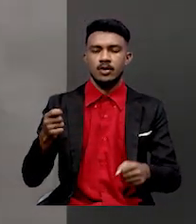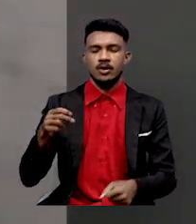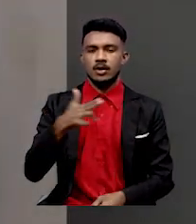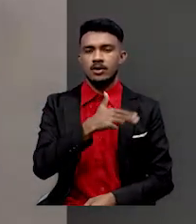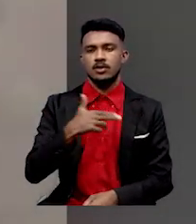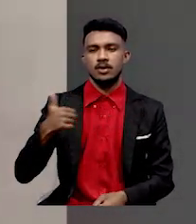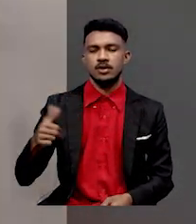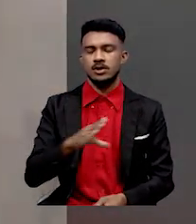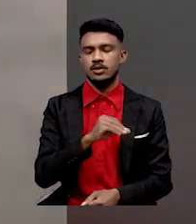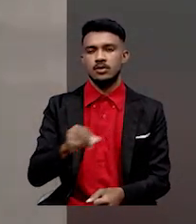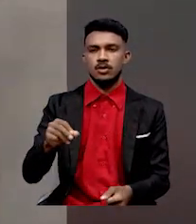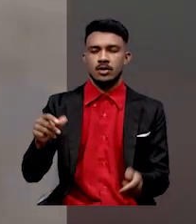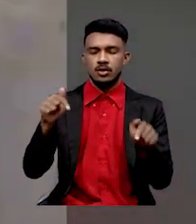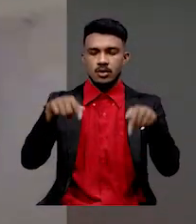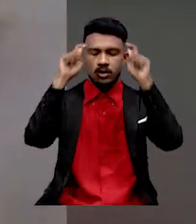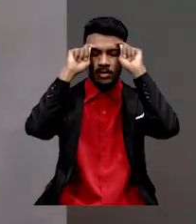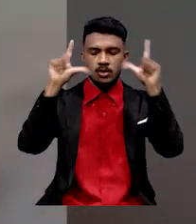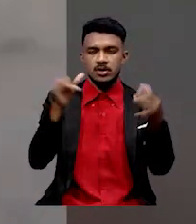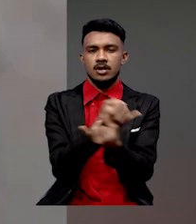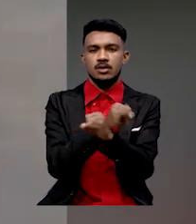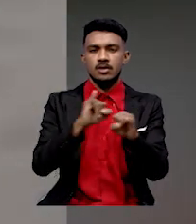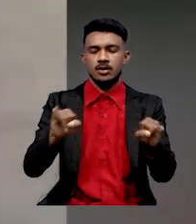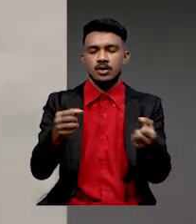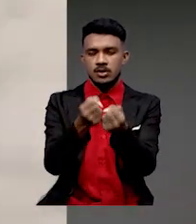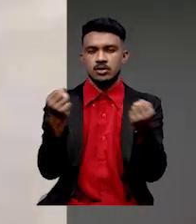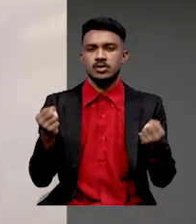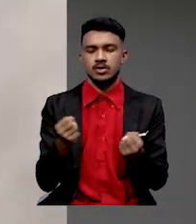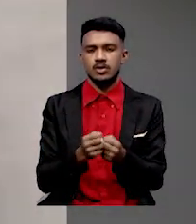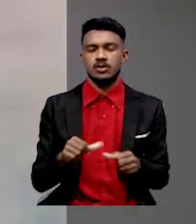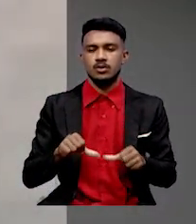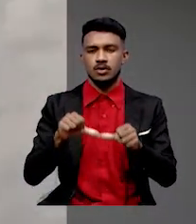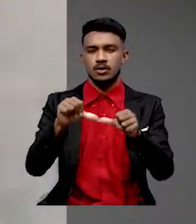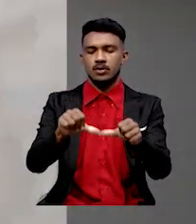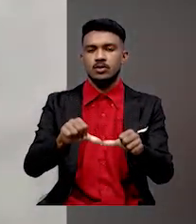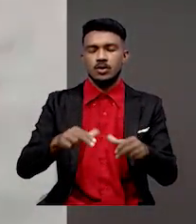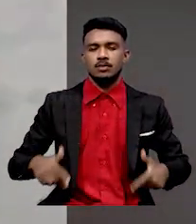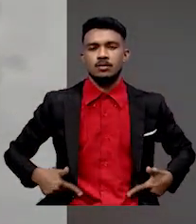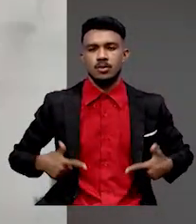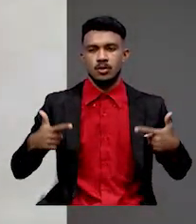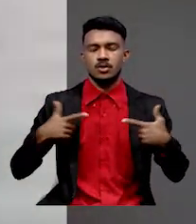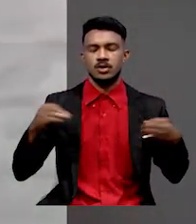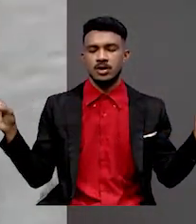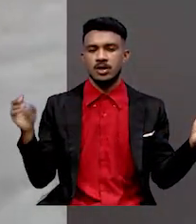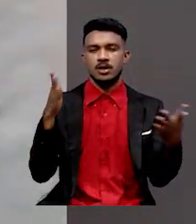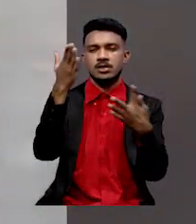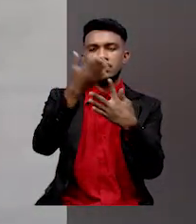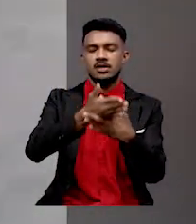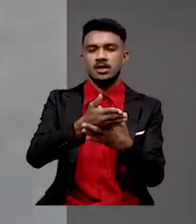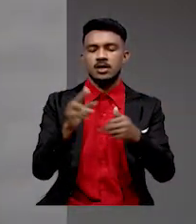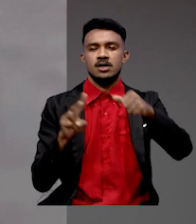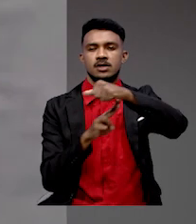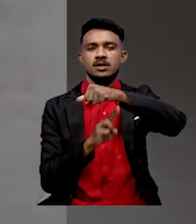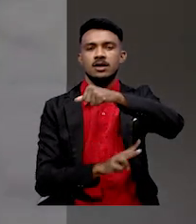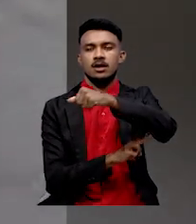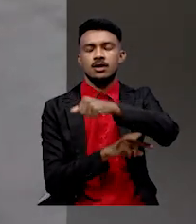Ukungang, população e a Sucorafere se continua mores isolado, tambala acessa estrada no ponte, implica